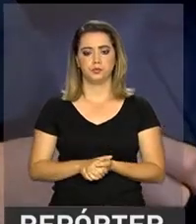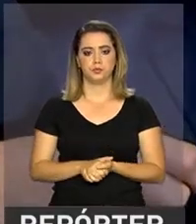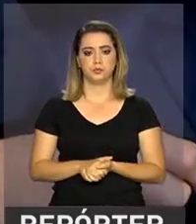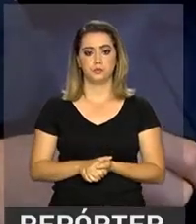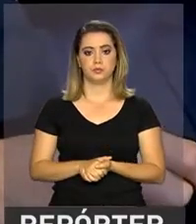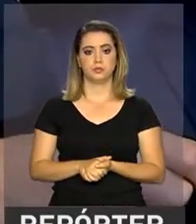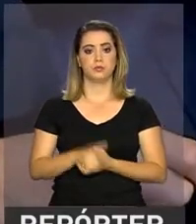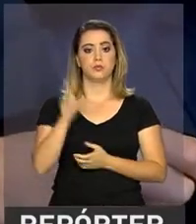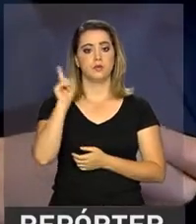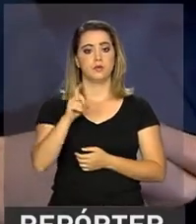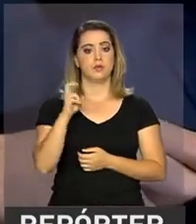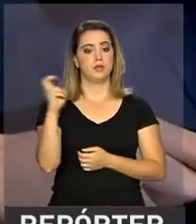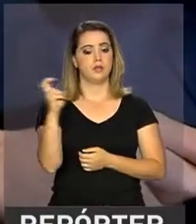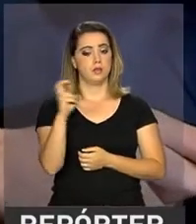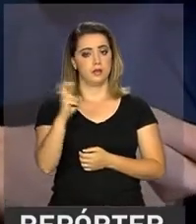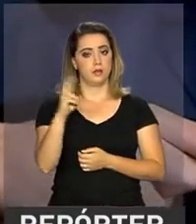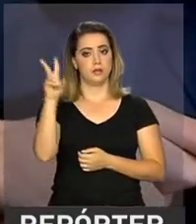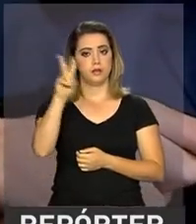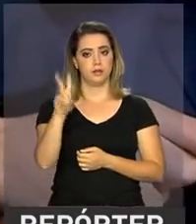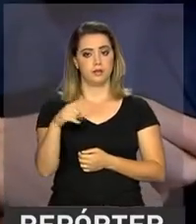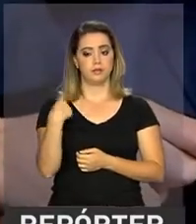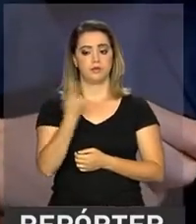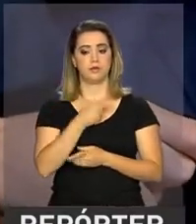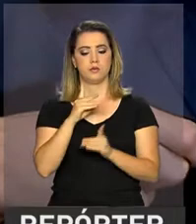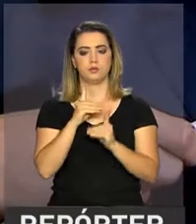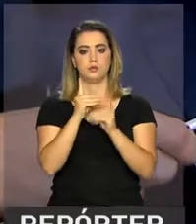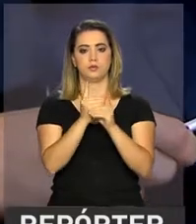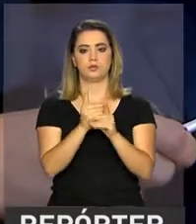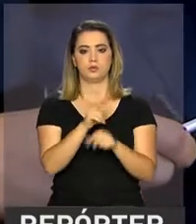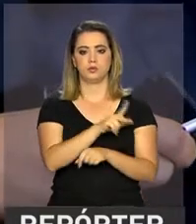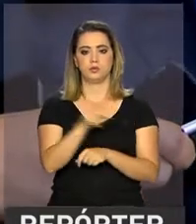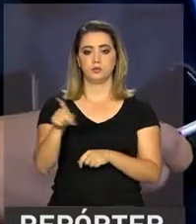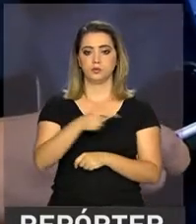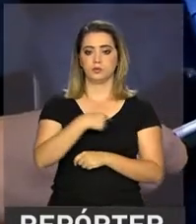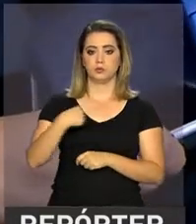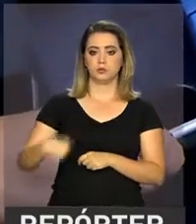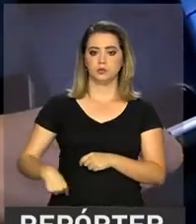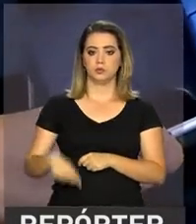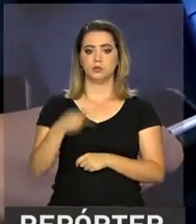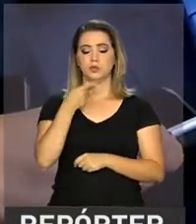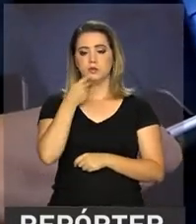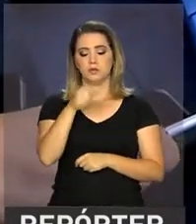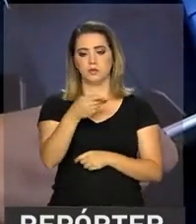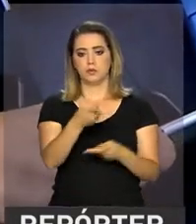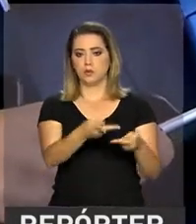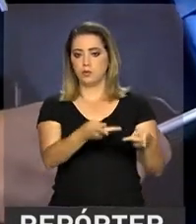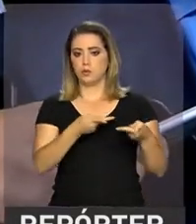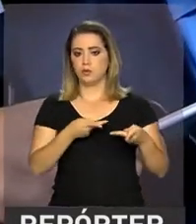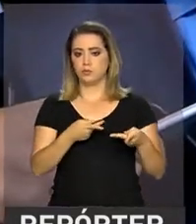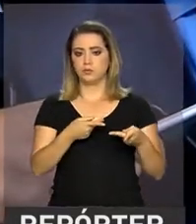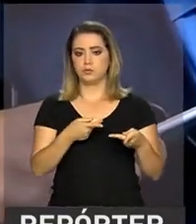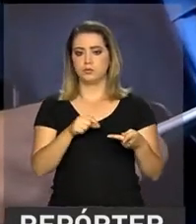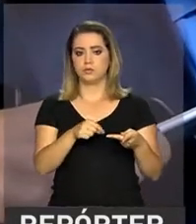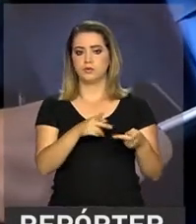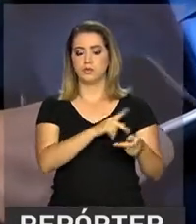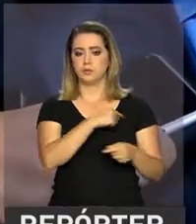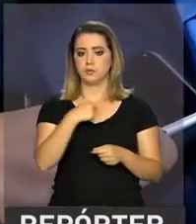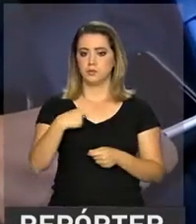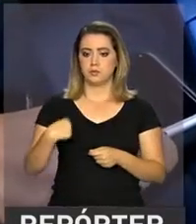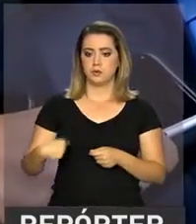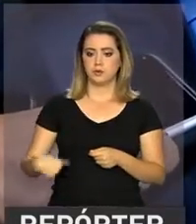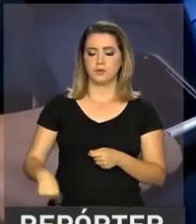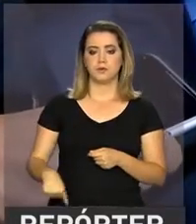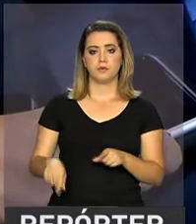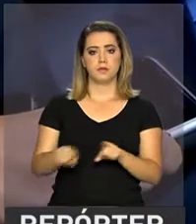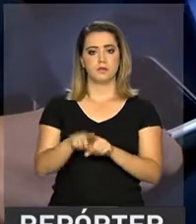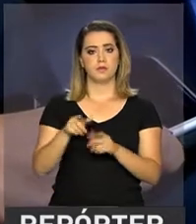Esta é a quinta vez que eu me encontro com o presidente Xi Jinping, não é? Ele teve a delicadeza institucional de convidar-me para uma visita de Estado antes